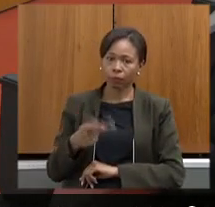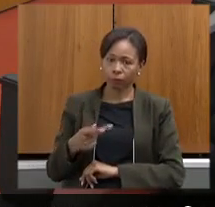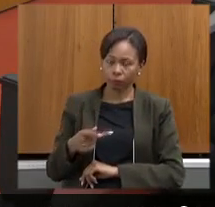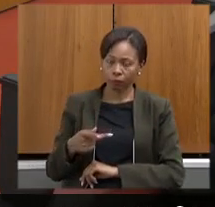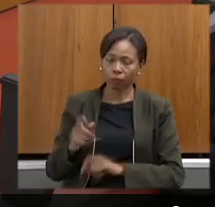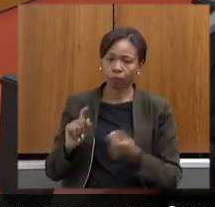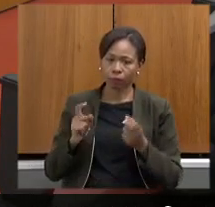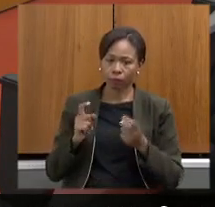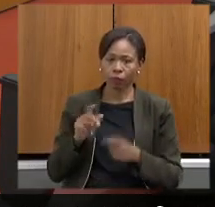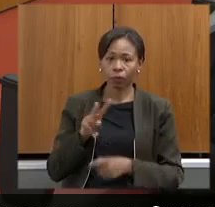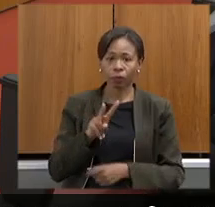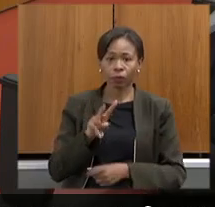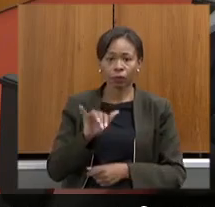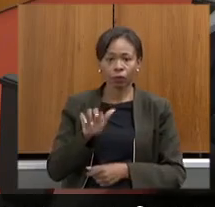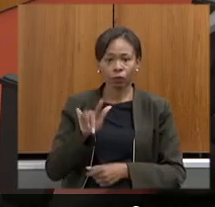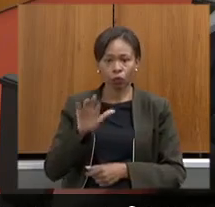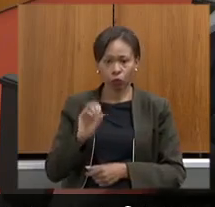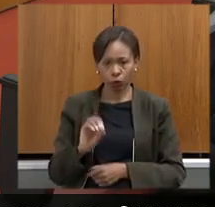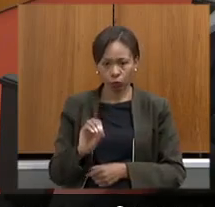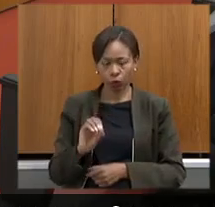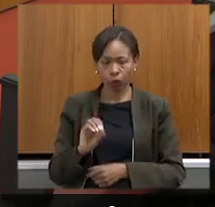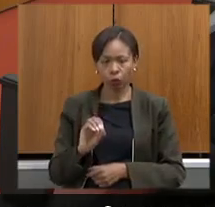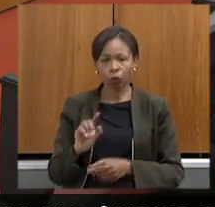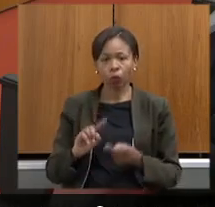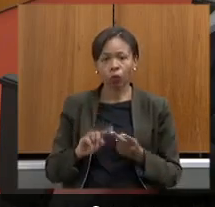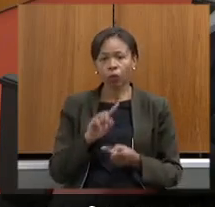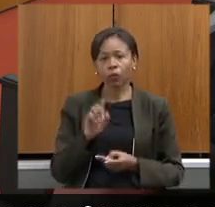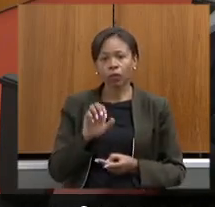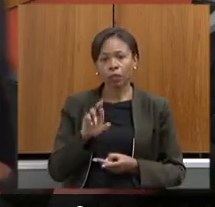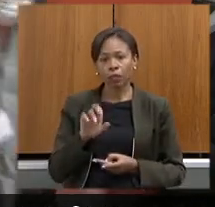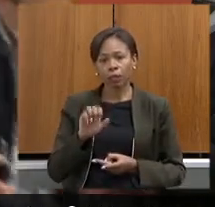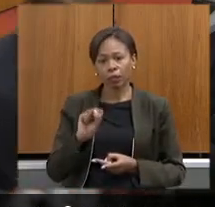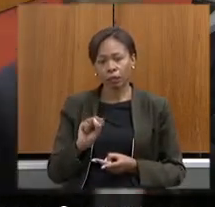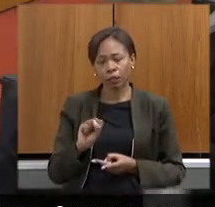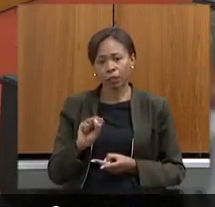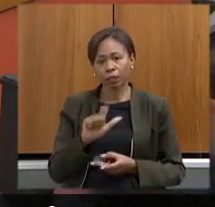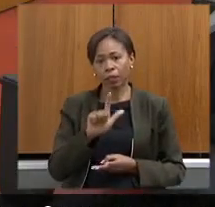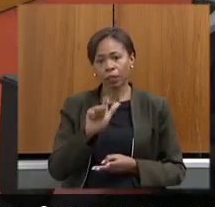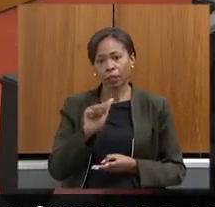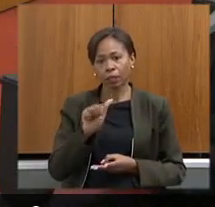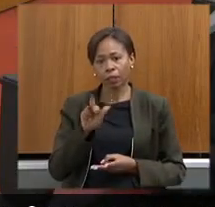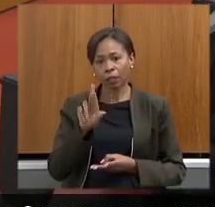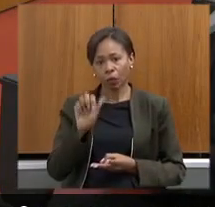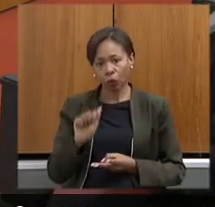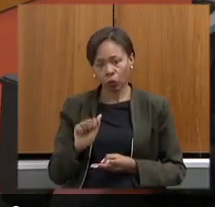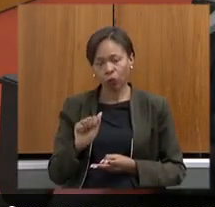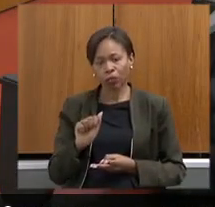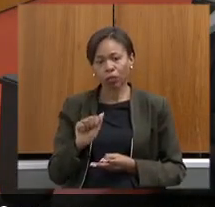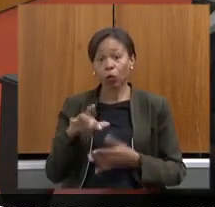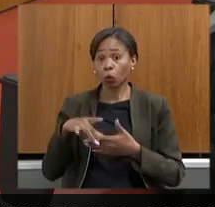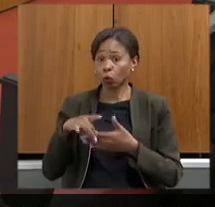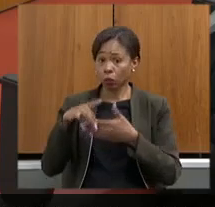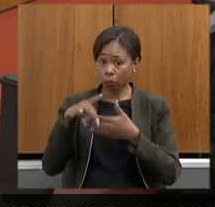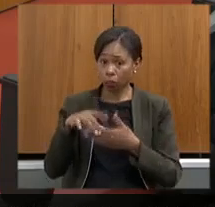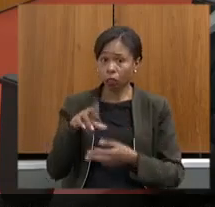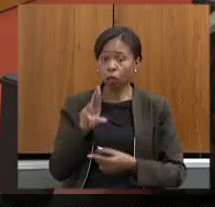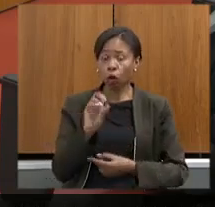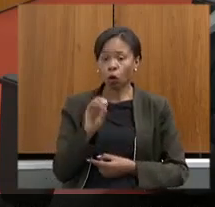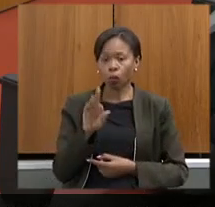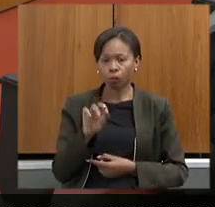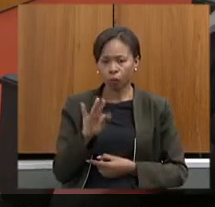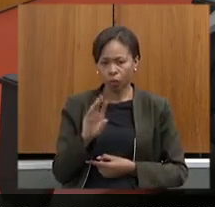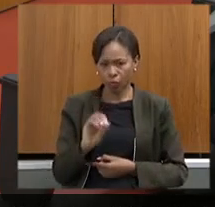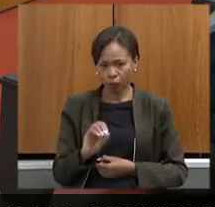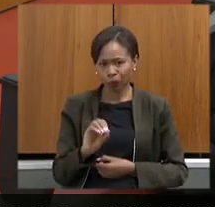sessão o deputado Virgílio Guimarães Deputado Zé Reis Deputado a Laura Serrano nosso Líder Deputado Roberto